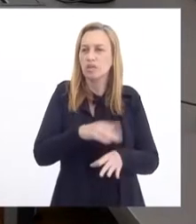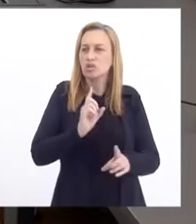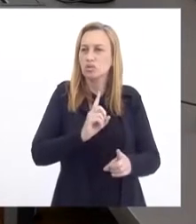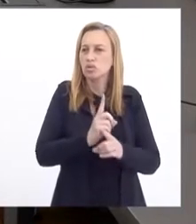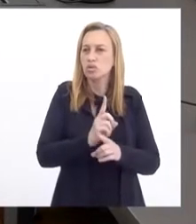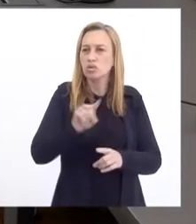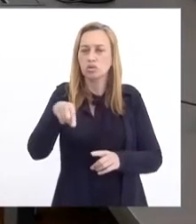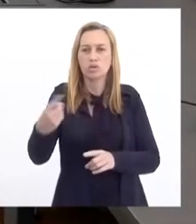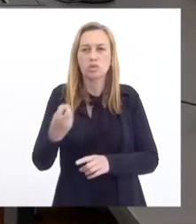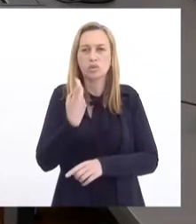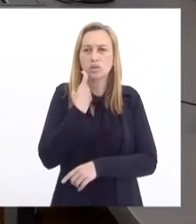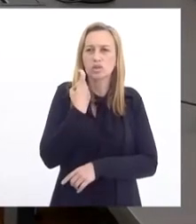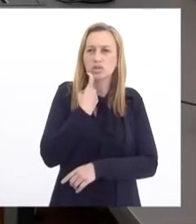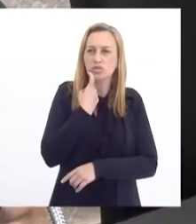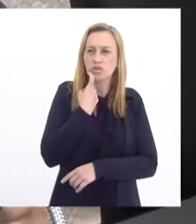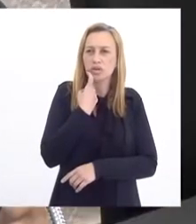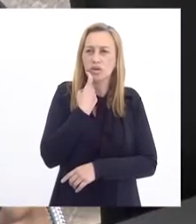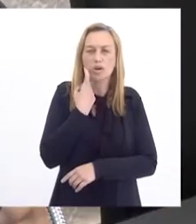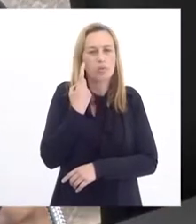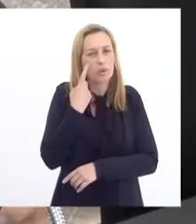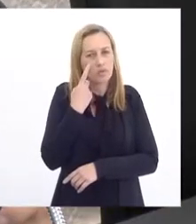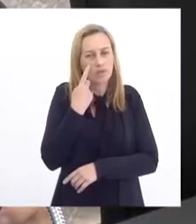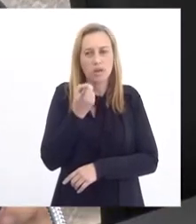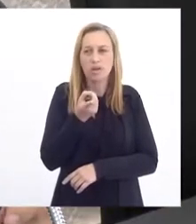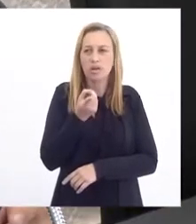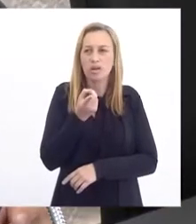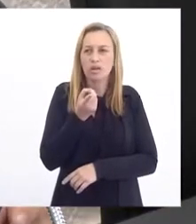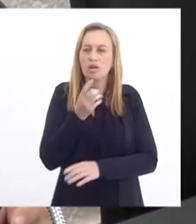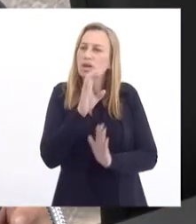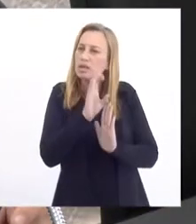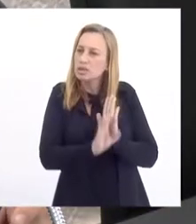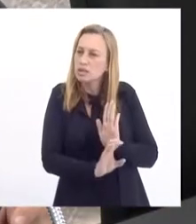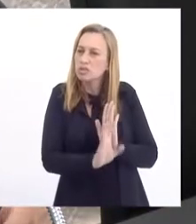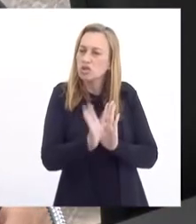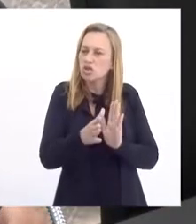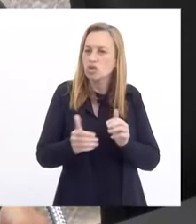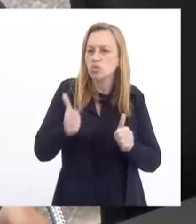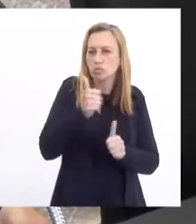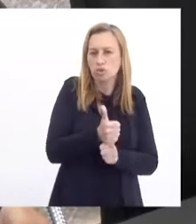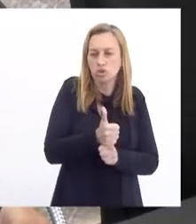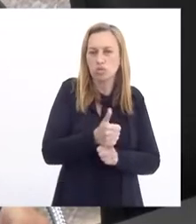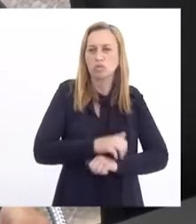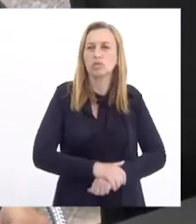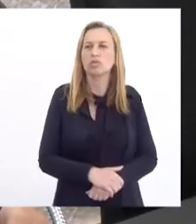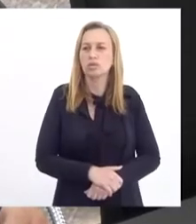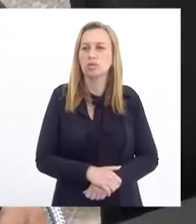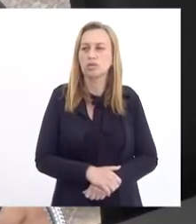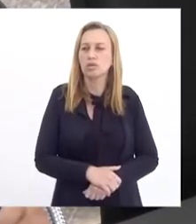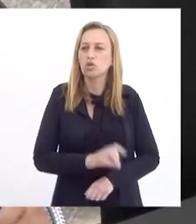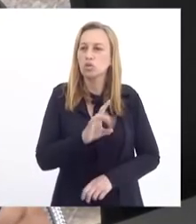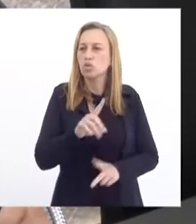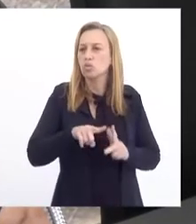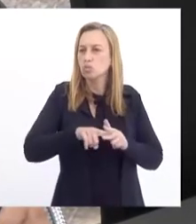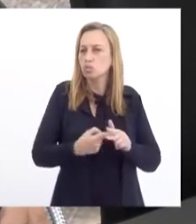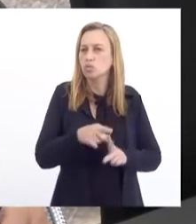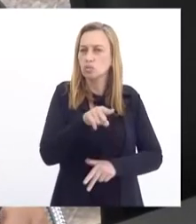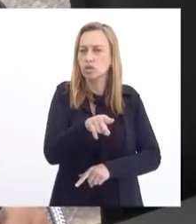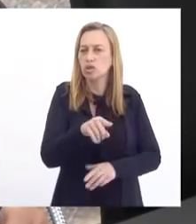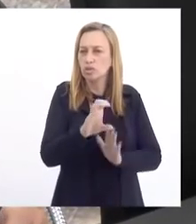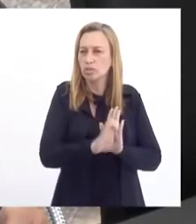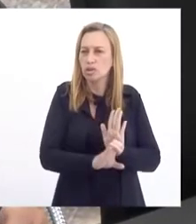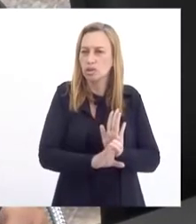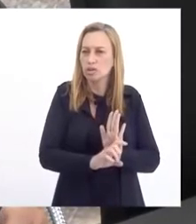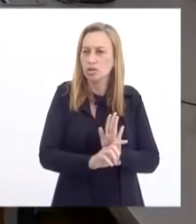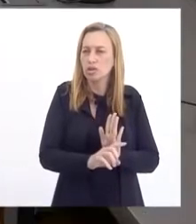na próxima sexta-feira para tentarmos das emendas já um substitutivo. É só corrigir aqui a emenda, que